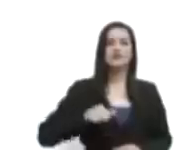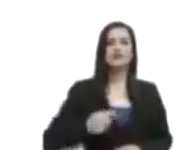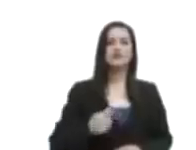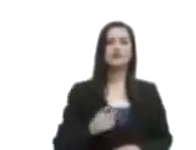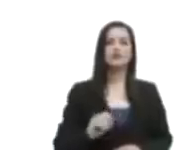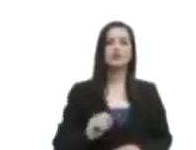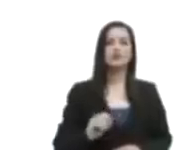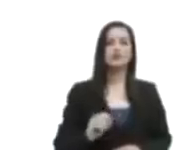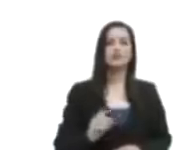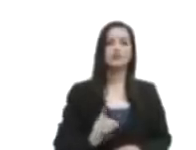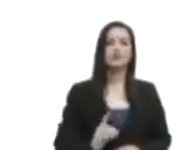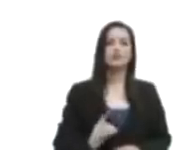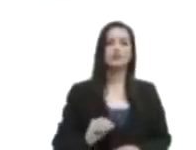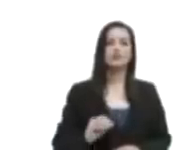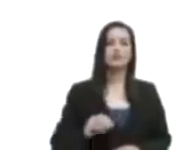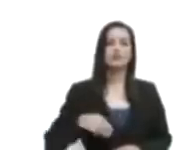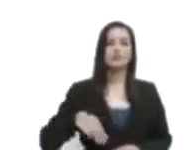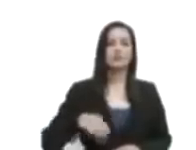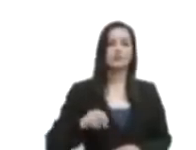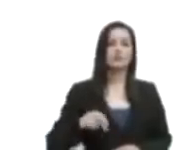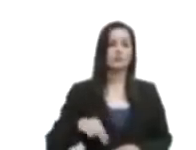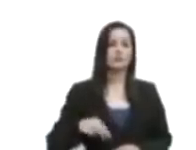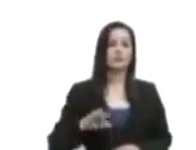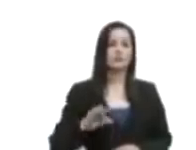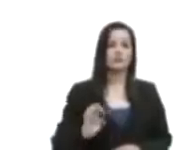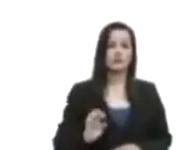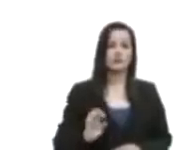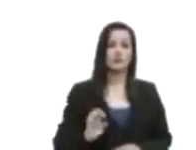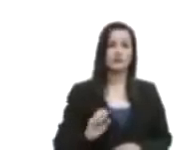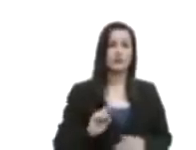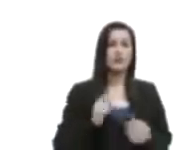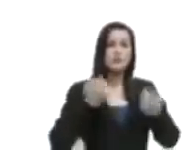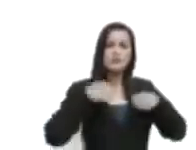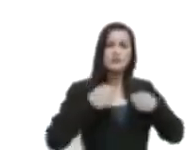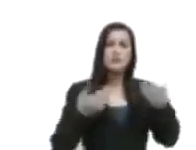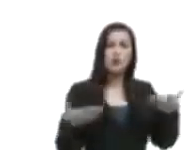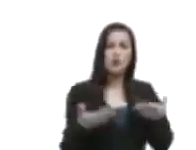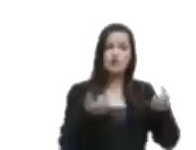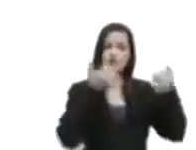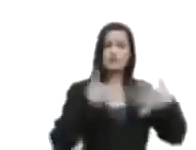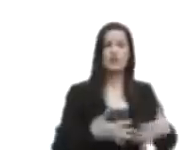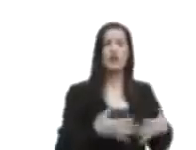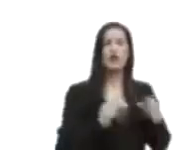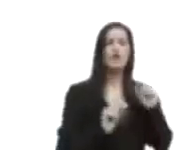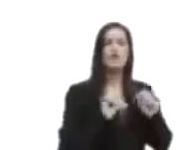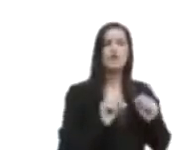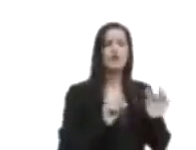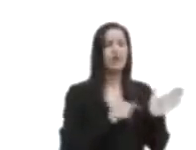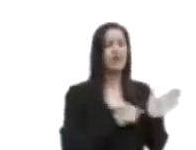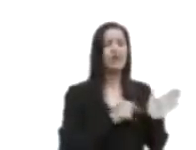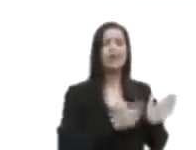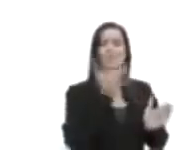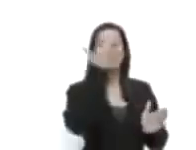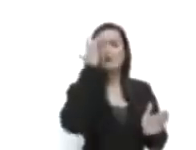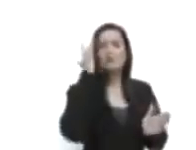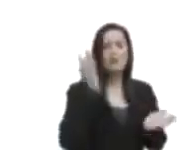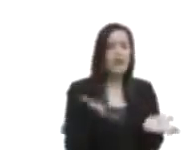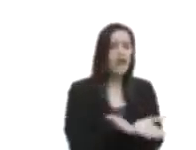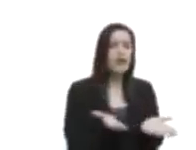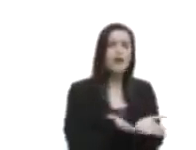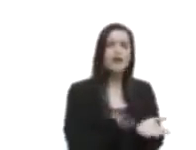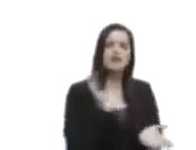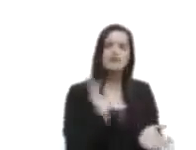mensagem, o perfil do verdadeiro cristão, a sua real identidade. O Sermão do